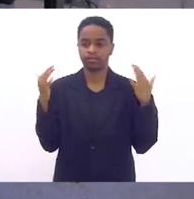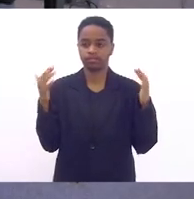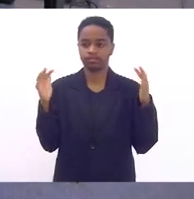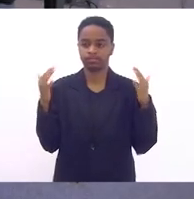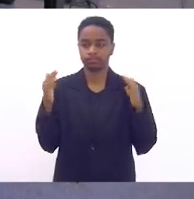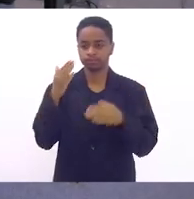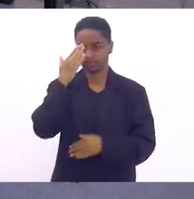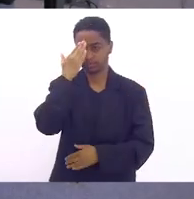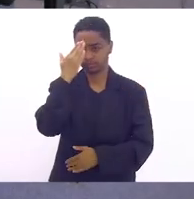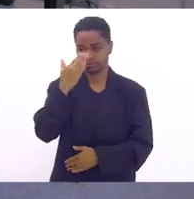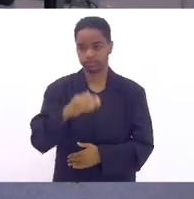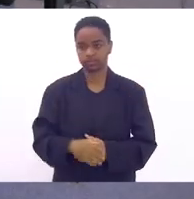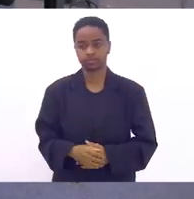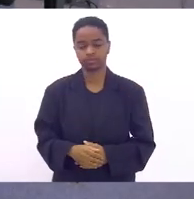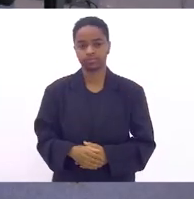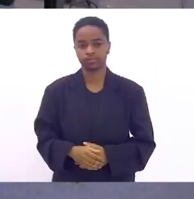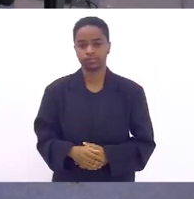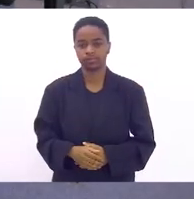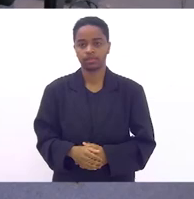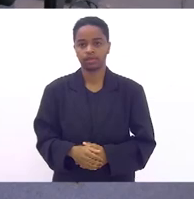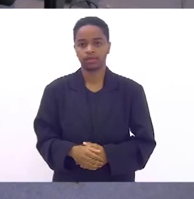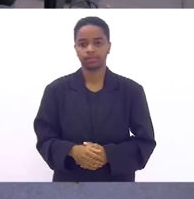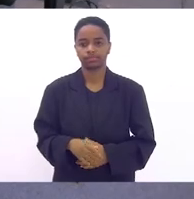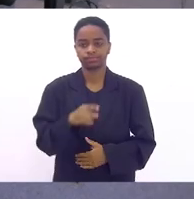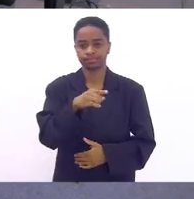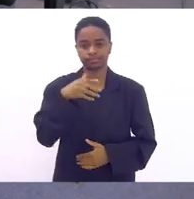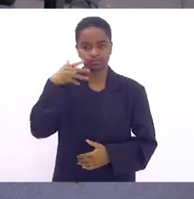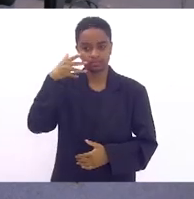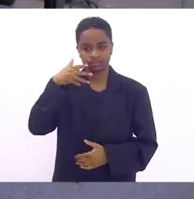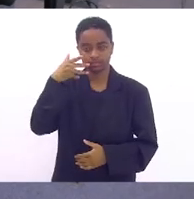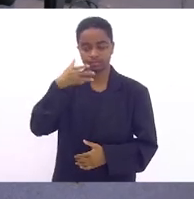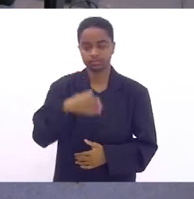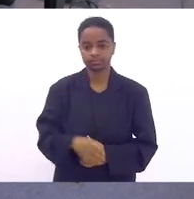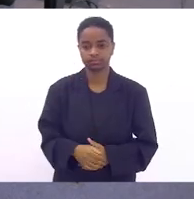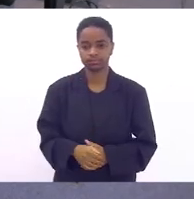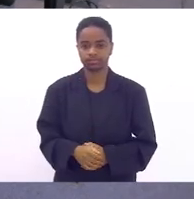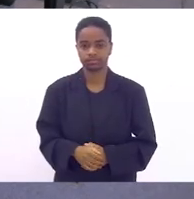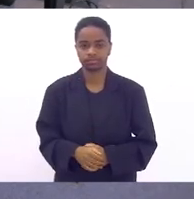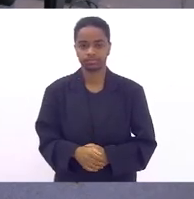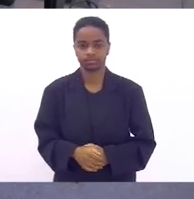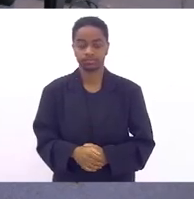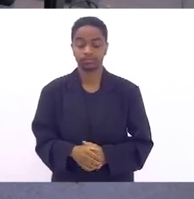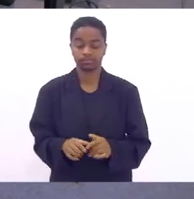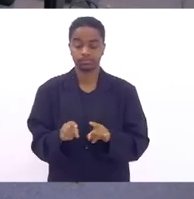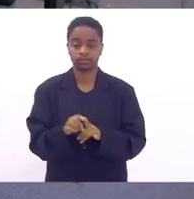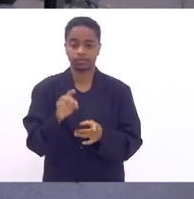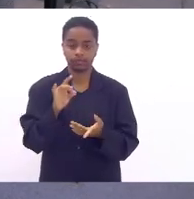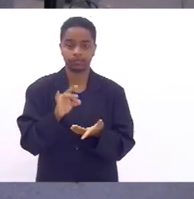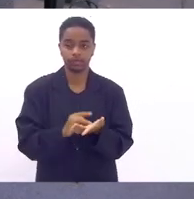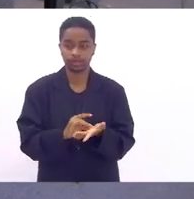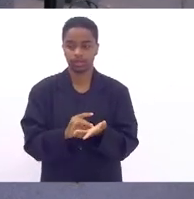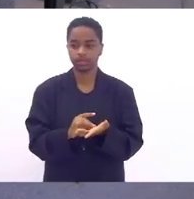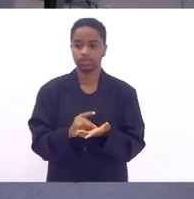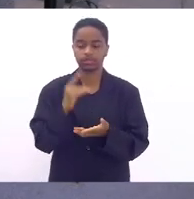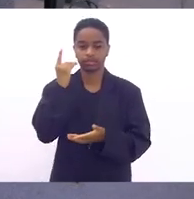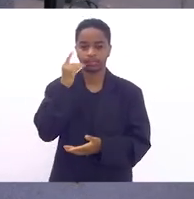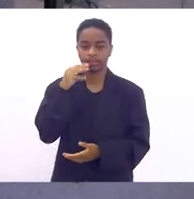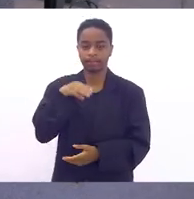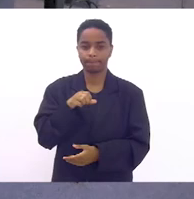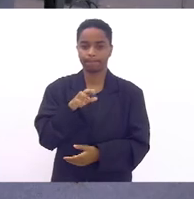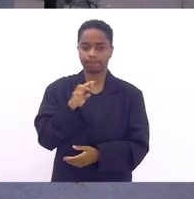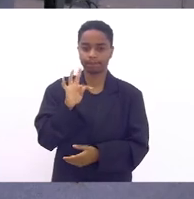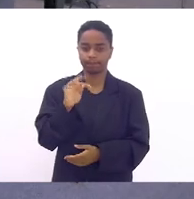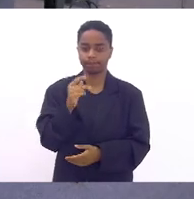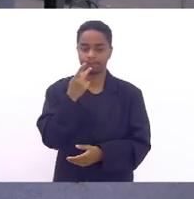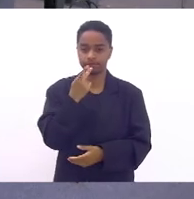Obrigada Dr Denis pelas suas palavras eh de fato como bem pontuou a deputada Marta Rocha